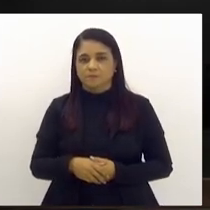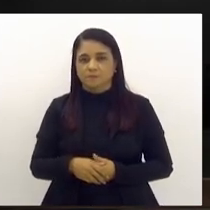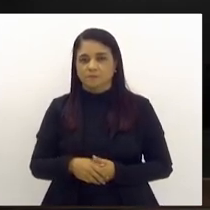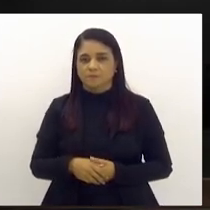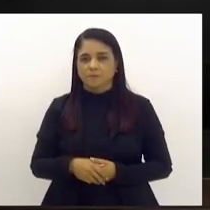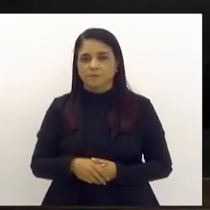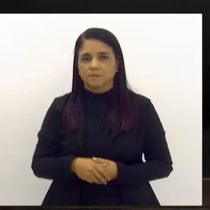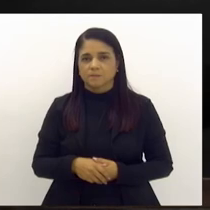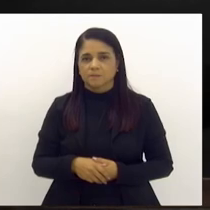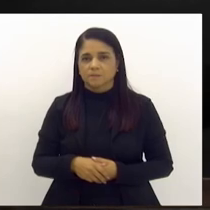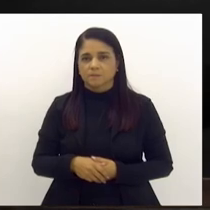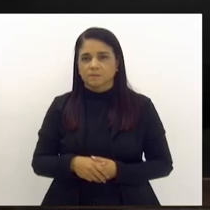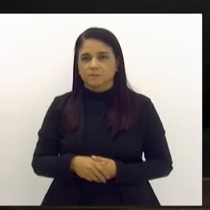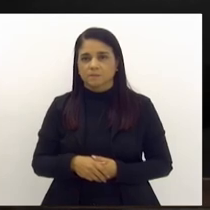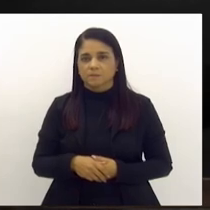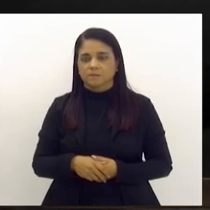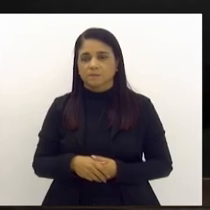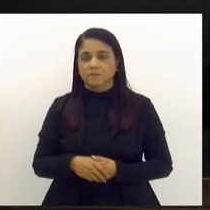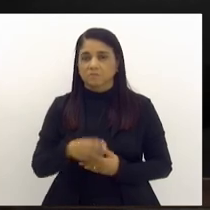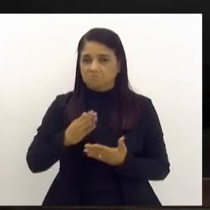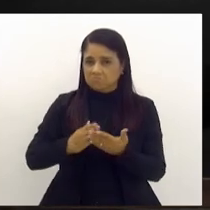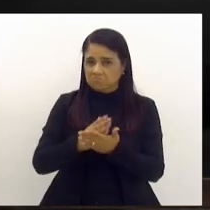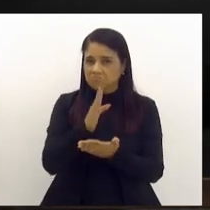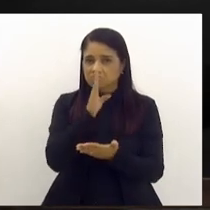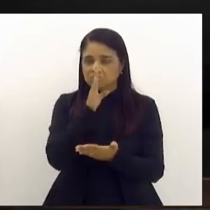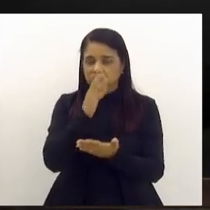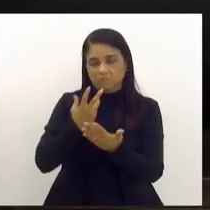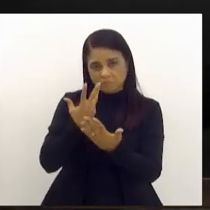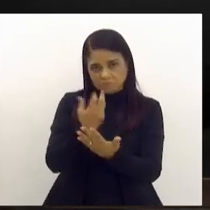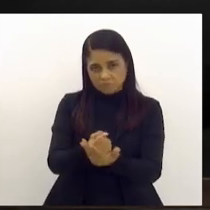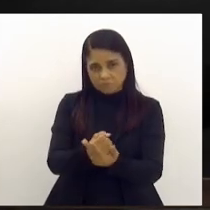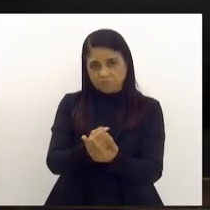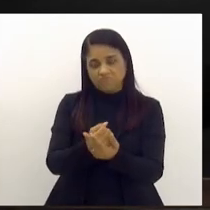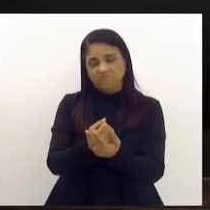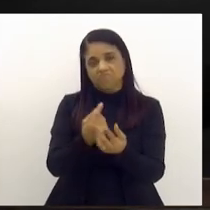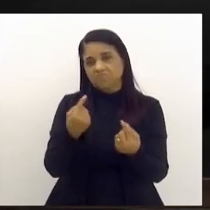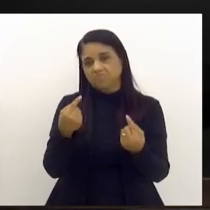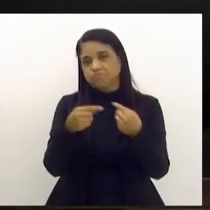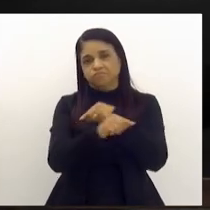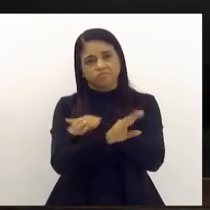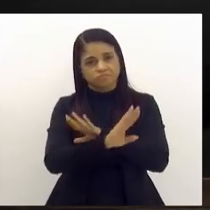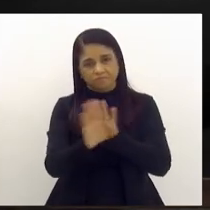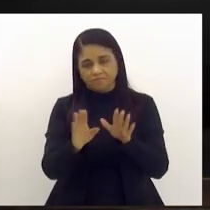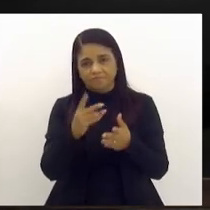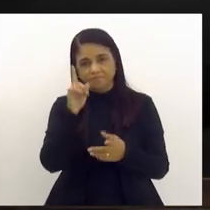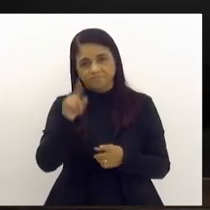Rejeitado, né? Senhores que aprovam, permaneçam como estão. Rejeitado.